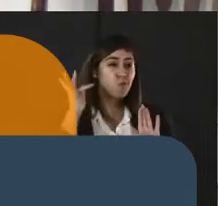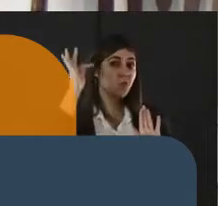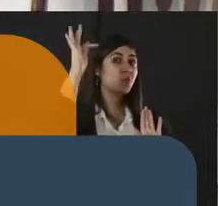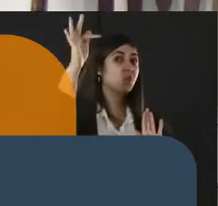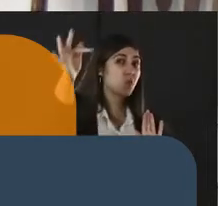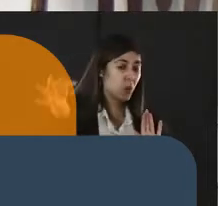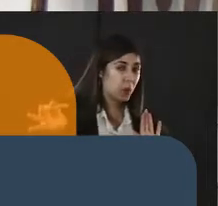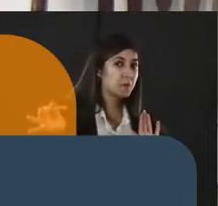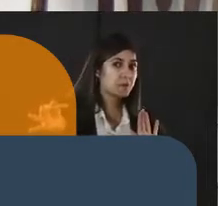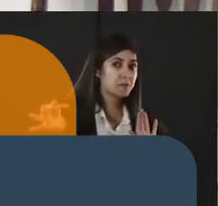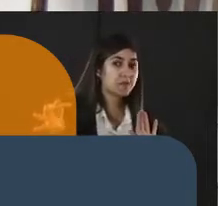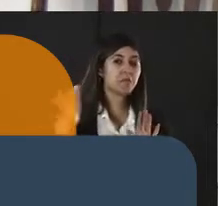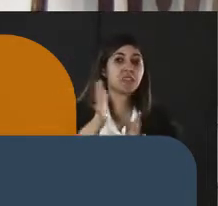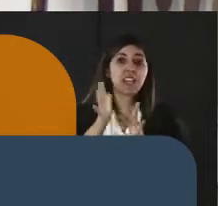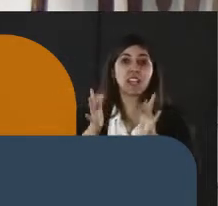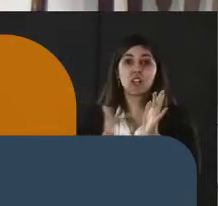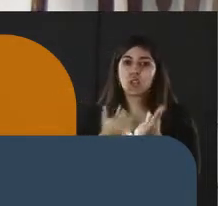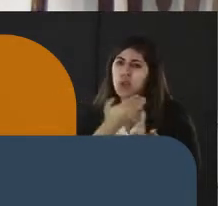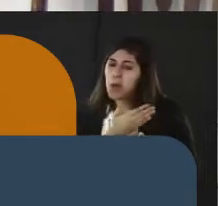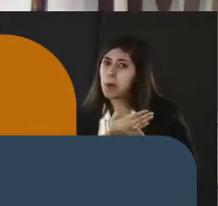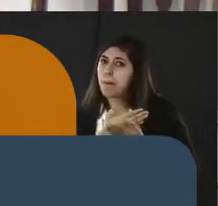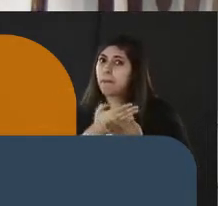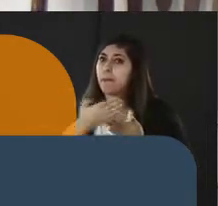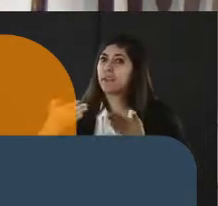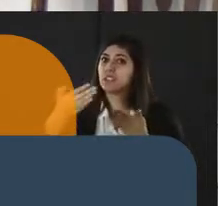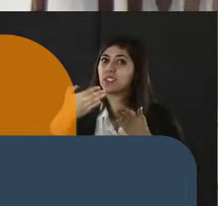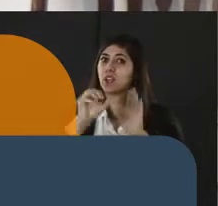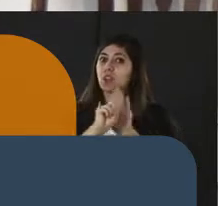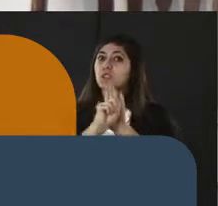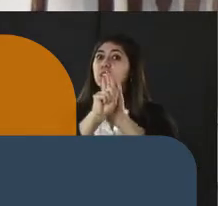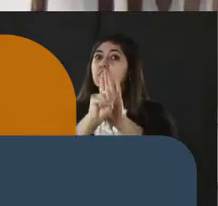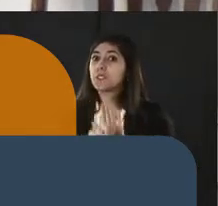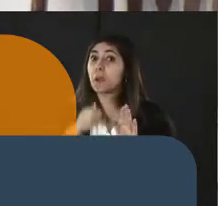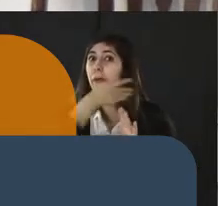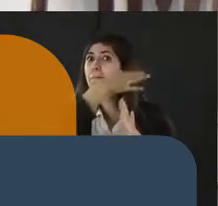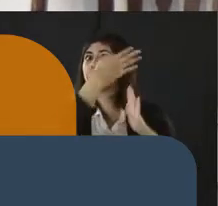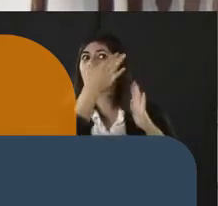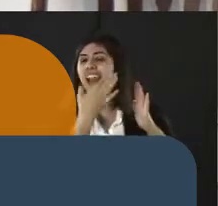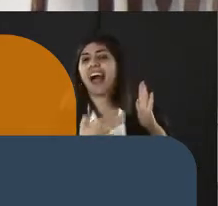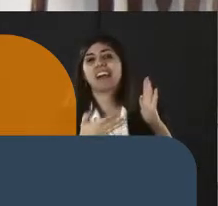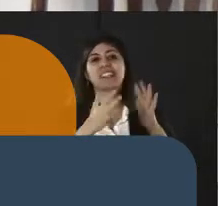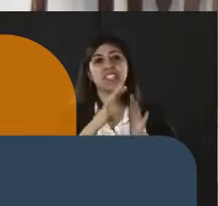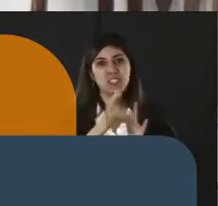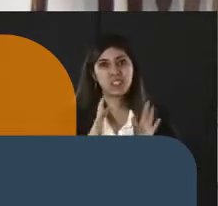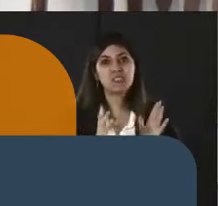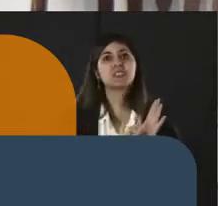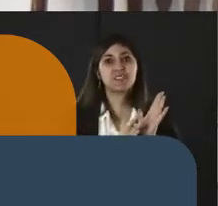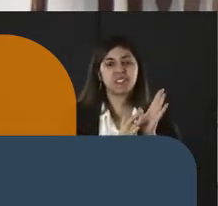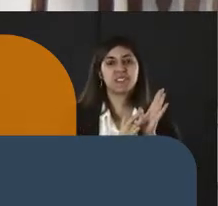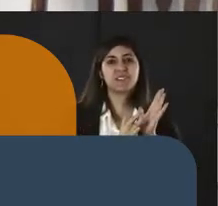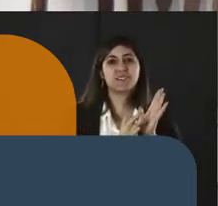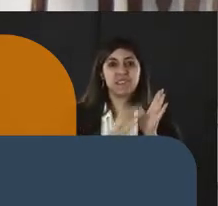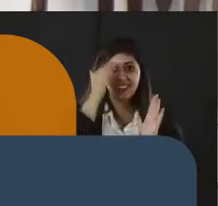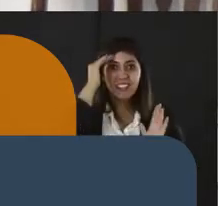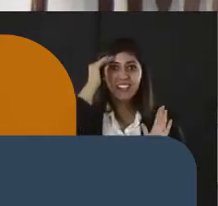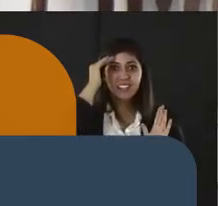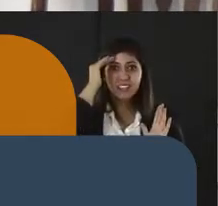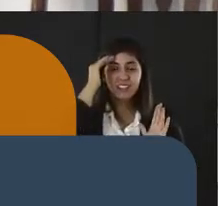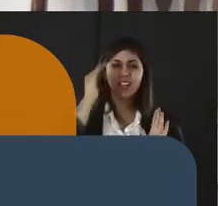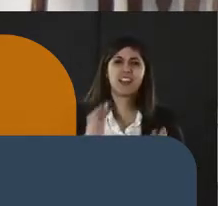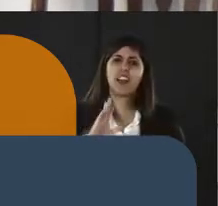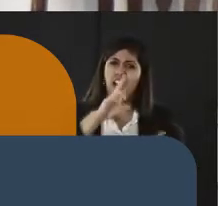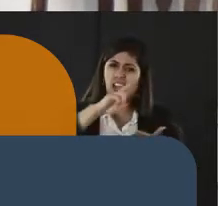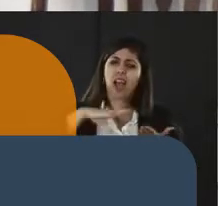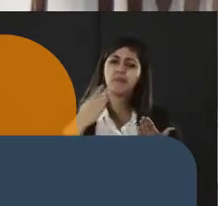jesus deu o início jesus deu início aos seus silas a bíblia relata alguns outros